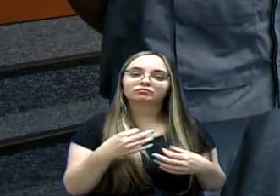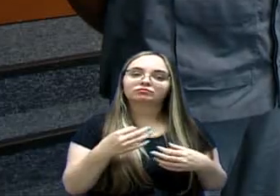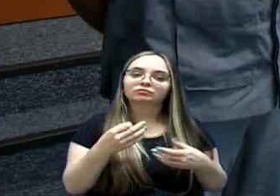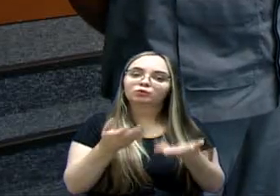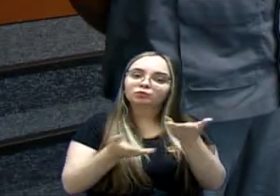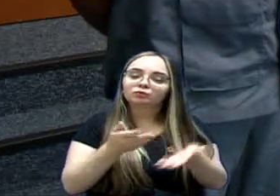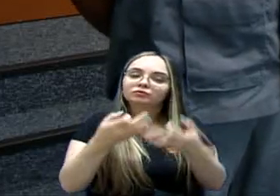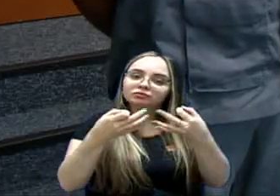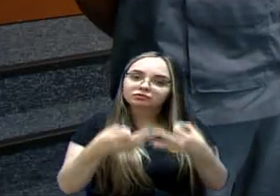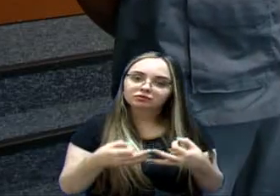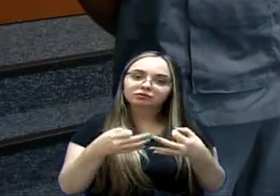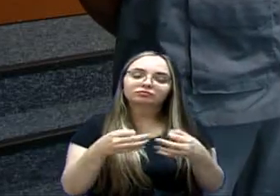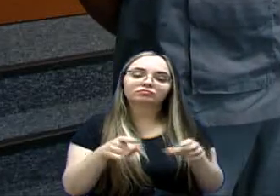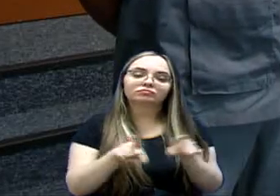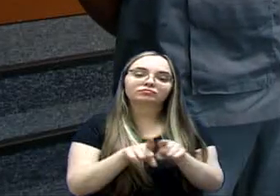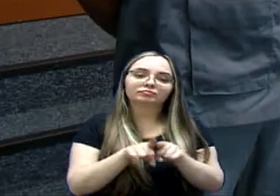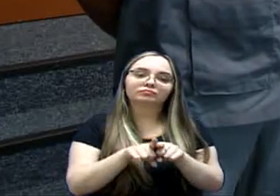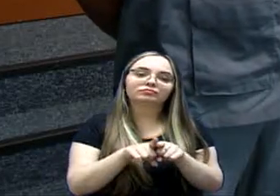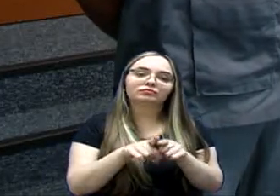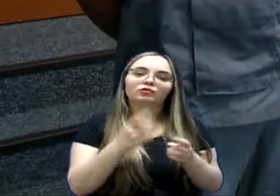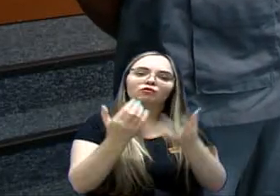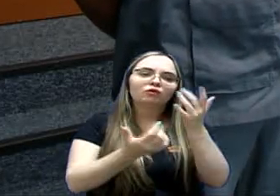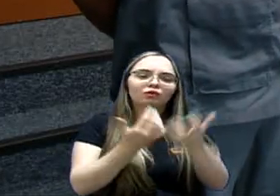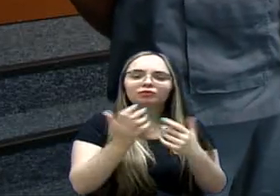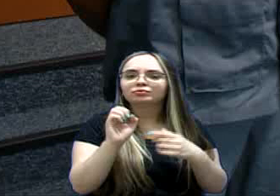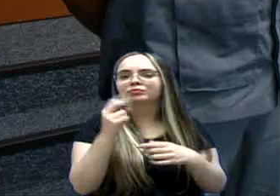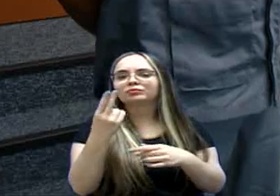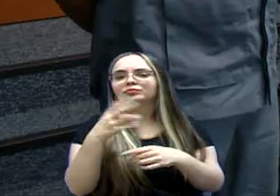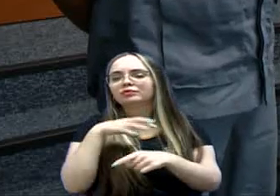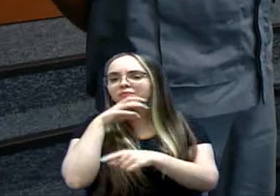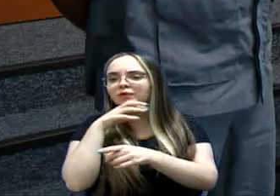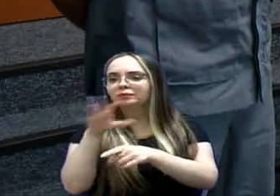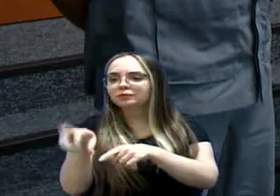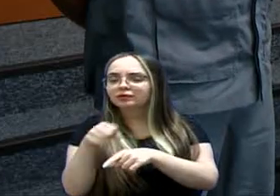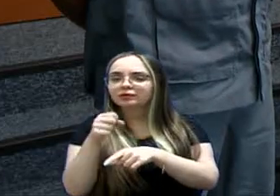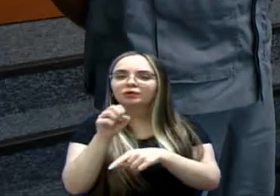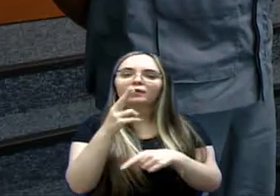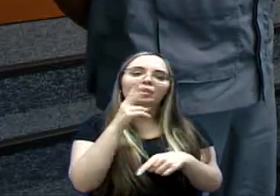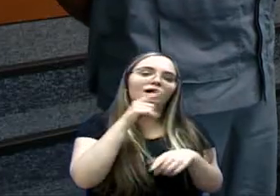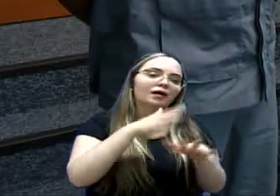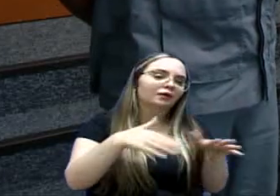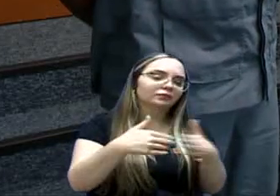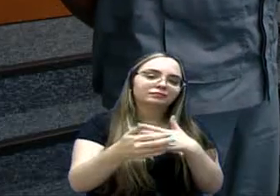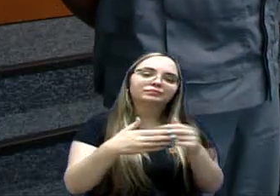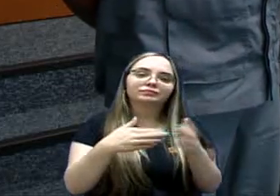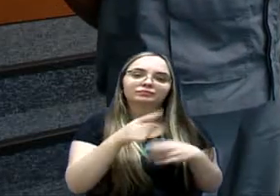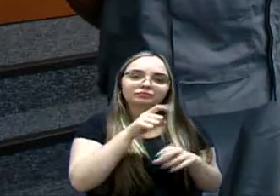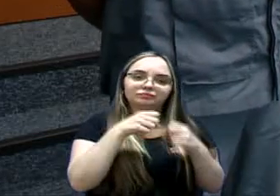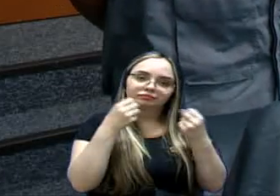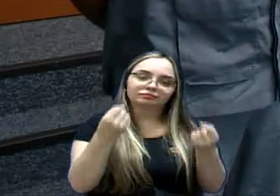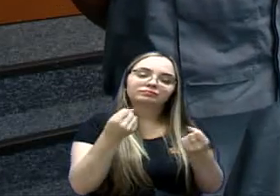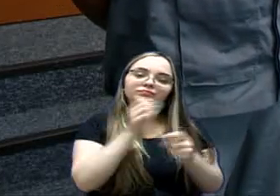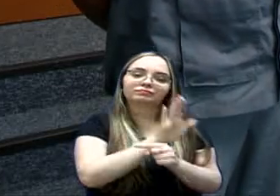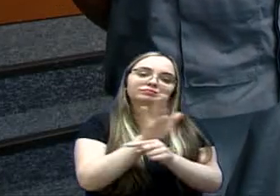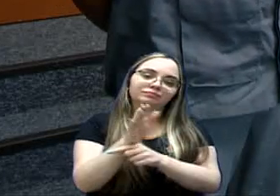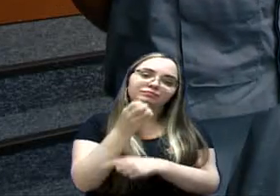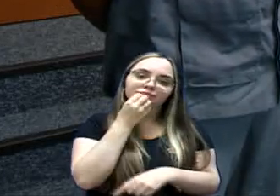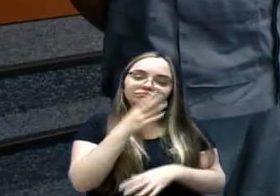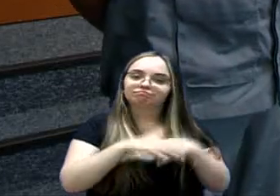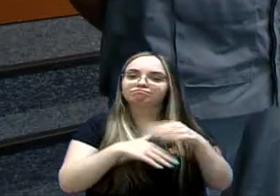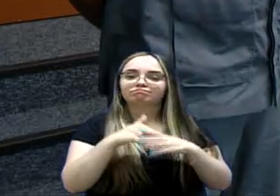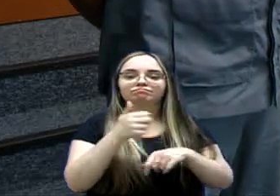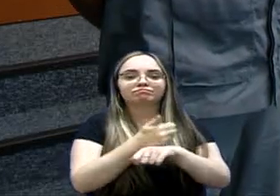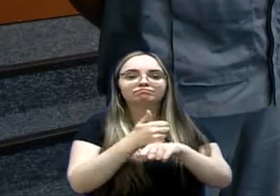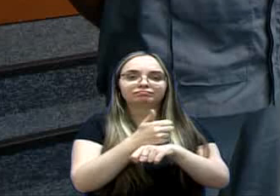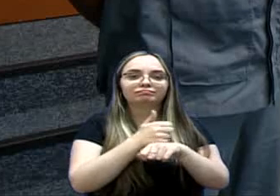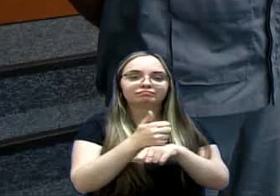atender toda aquela ocorrência. Não importa o fogo, não importa se é um resgate na água, mas foi feito de muito profissionalismo. Vocês chegaram ali